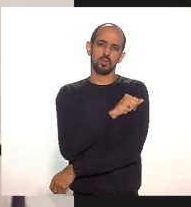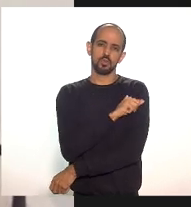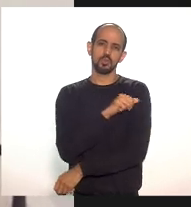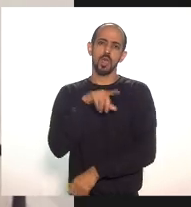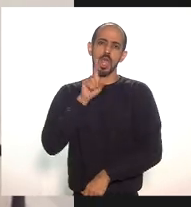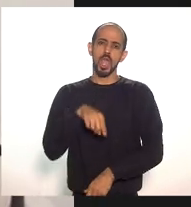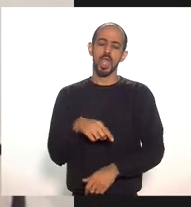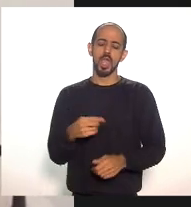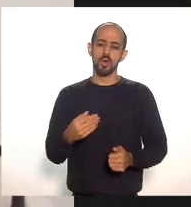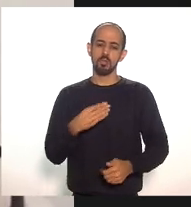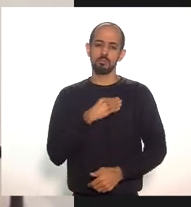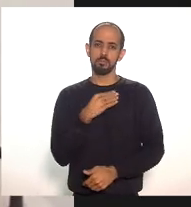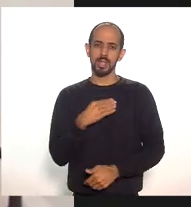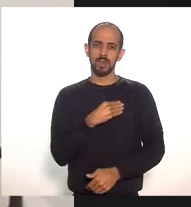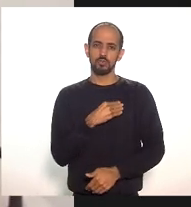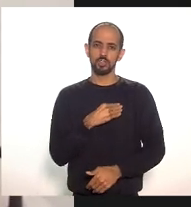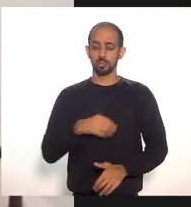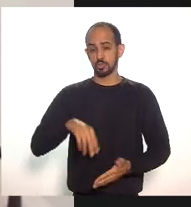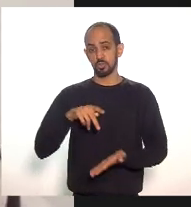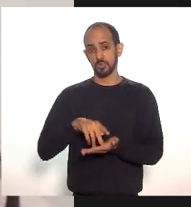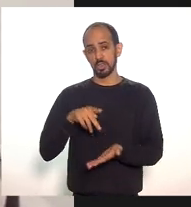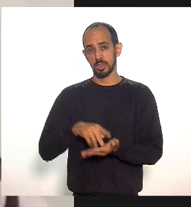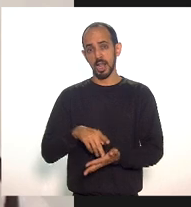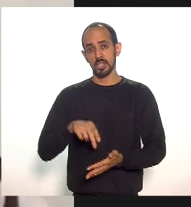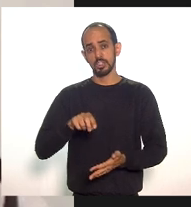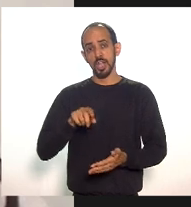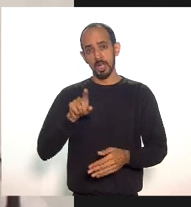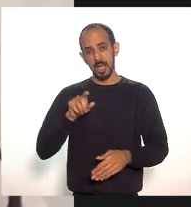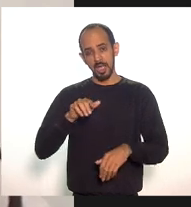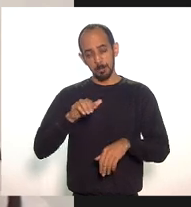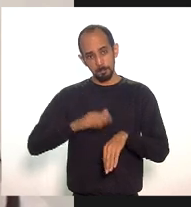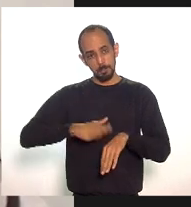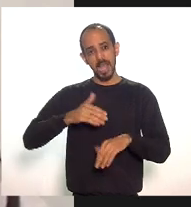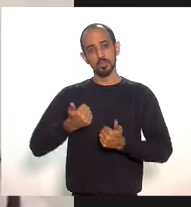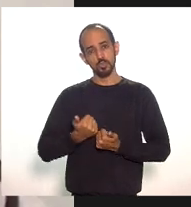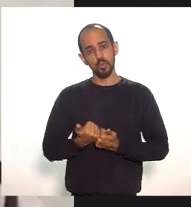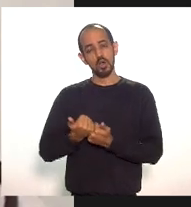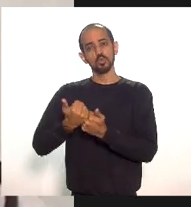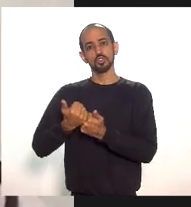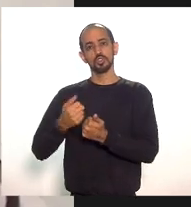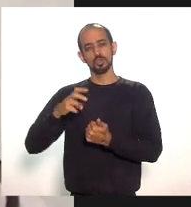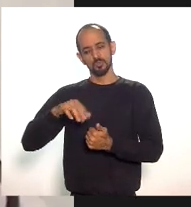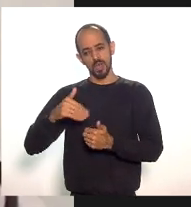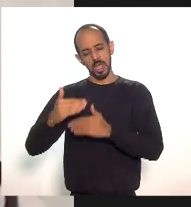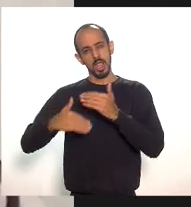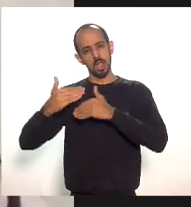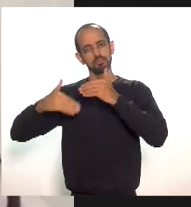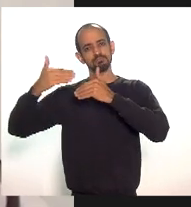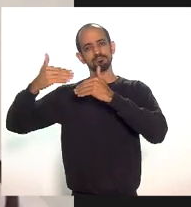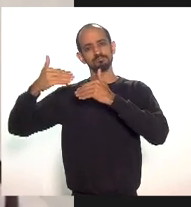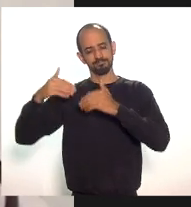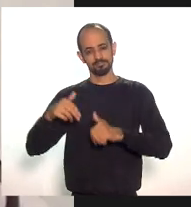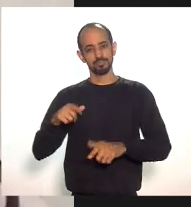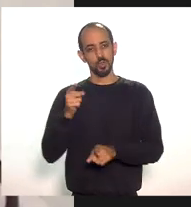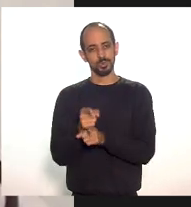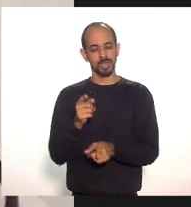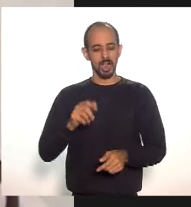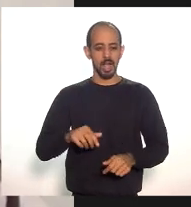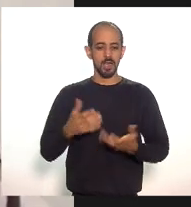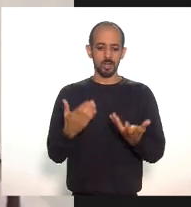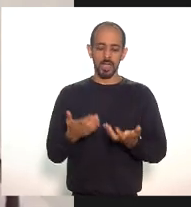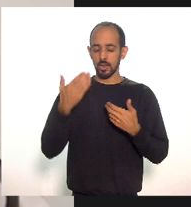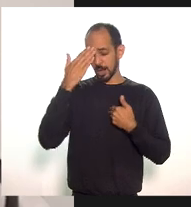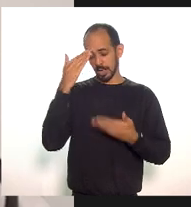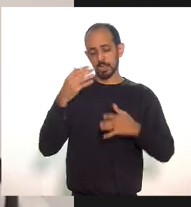um benefício para eles e mais uma mão amiga que esses alunos encontraram então quero agradecer a todos os meus pais